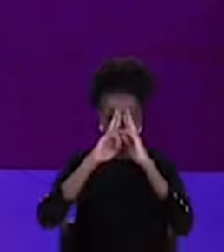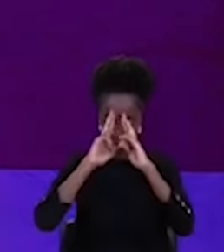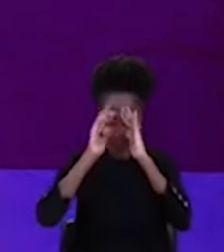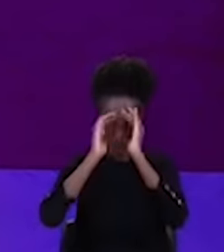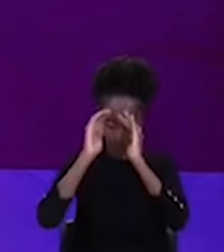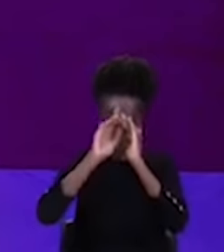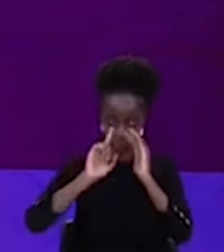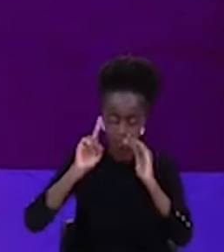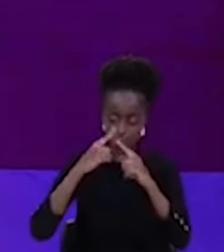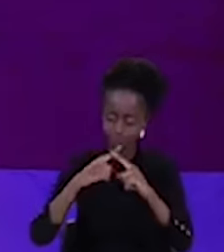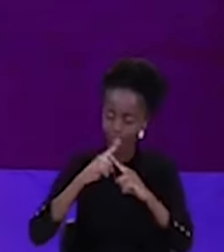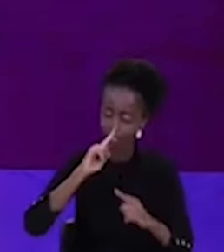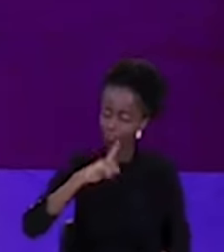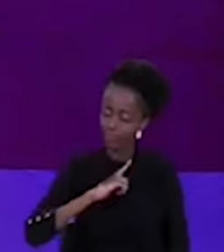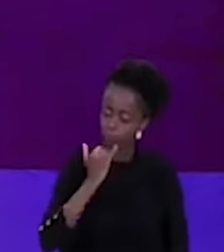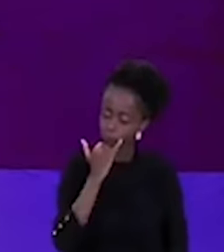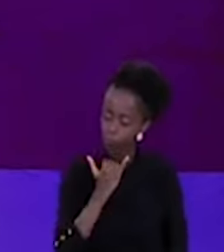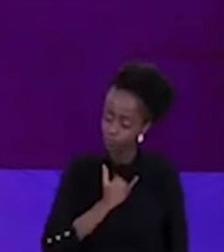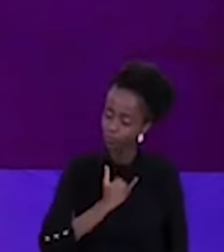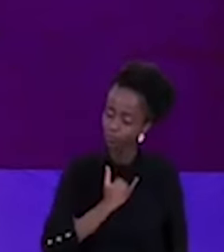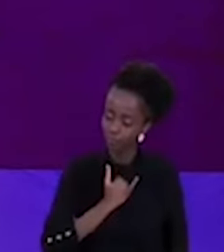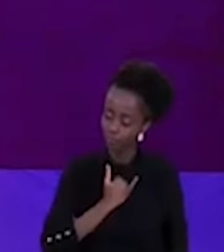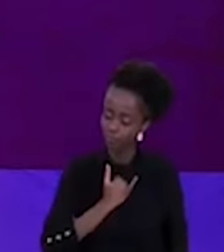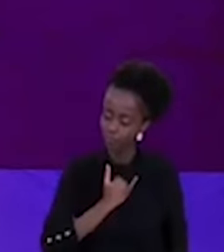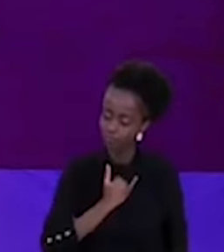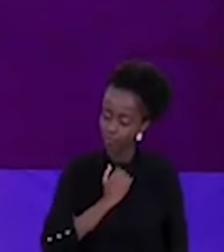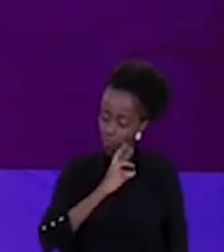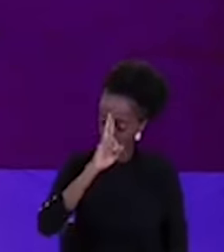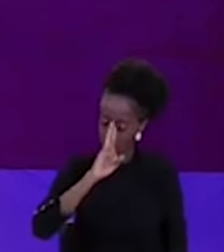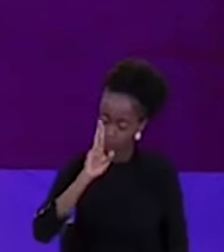pelo perdão que o Senhor acabou de me conceder,